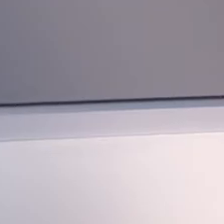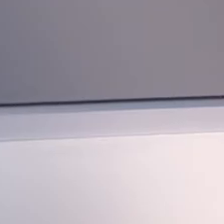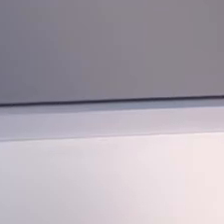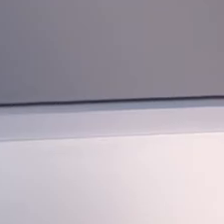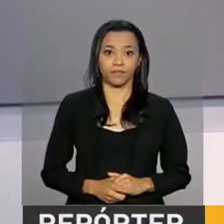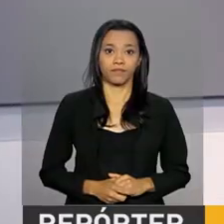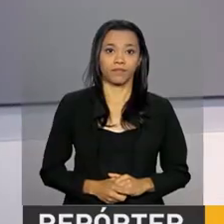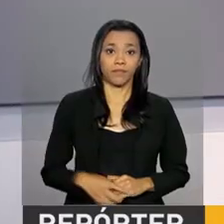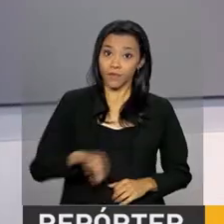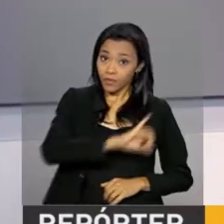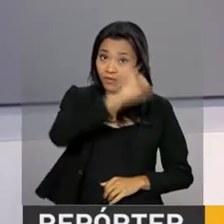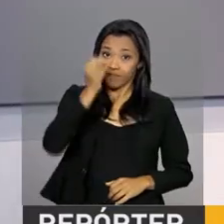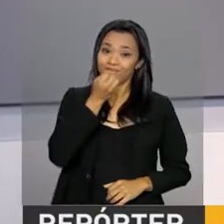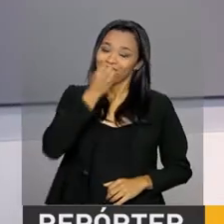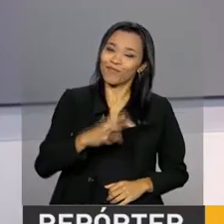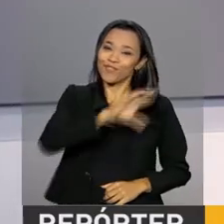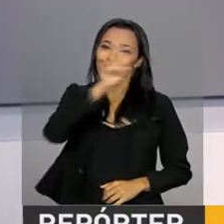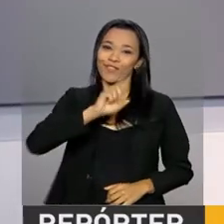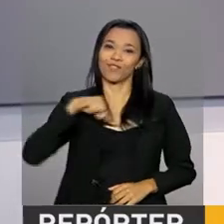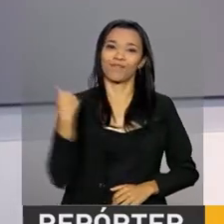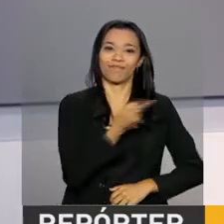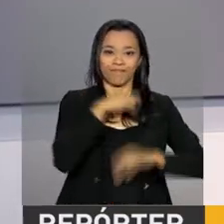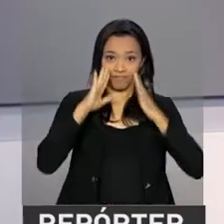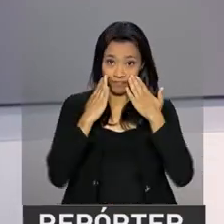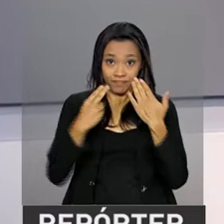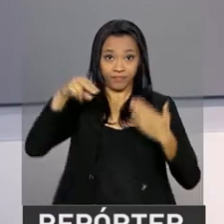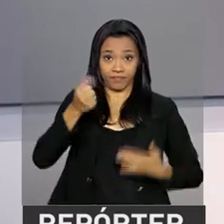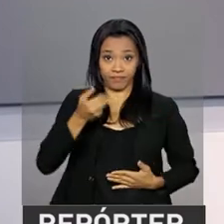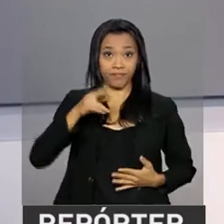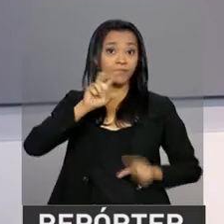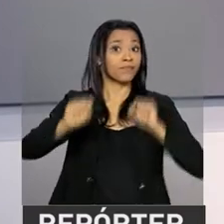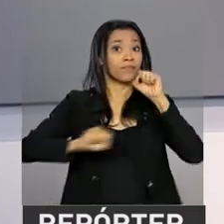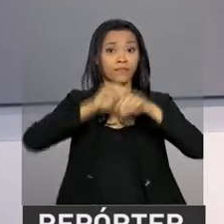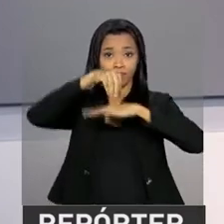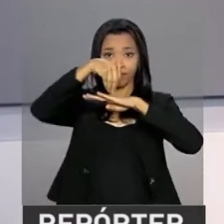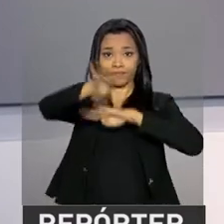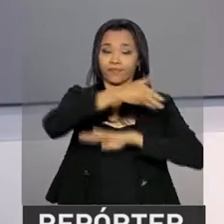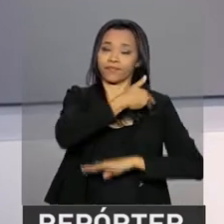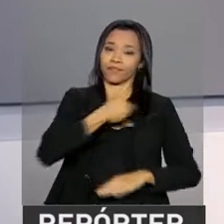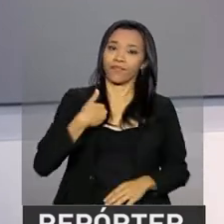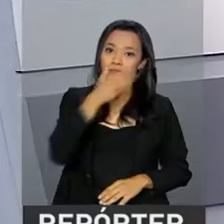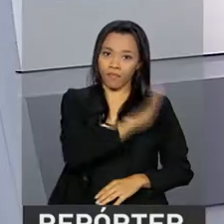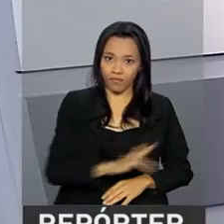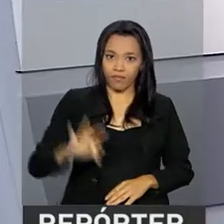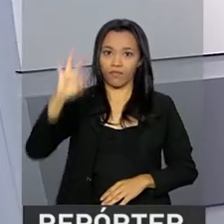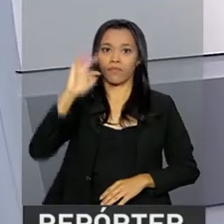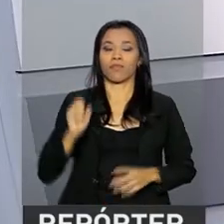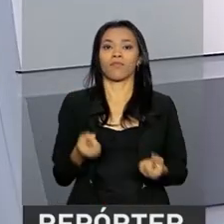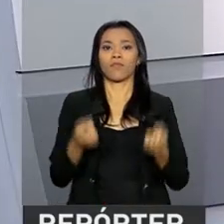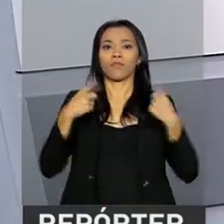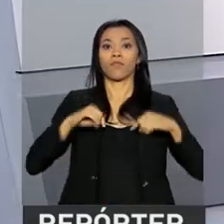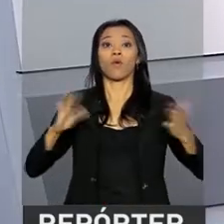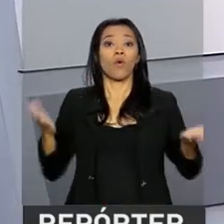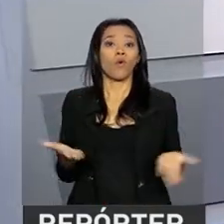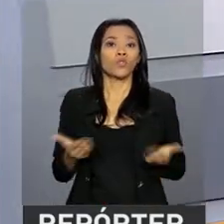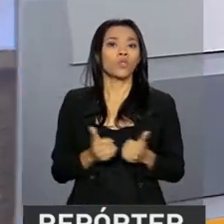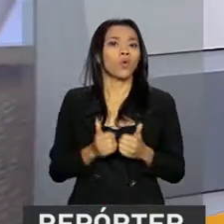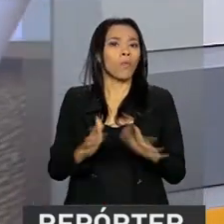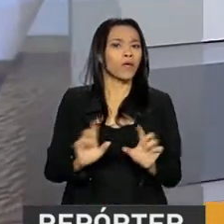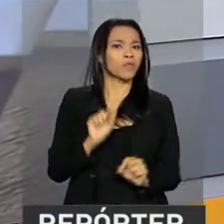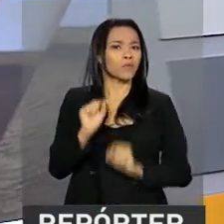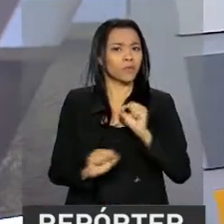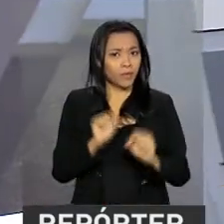olá bom dia estamos de volta com o repórter nbr as notícias do governo federal começa hoje em todo o país a operação